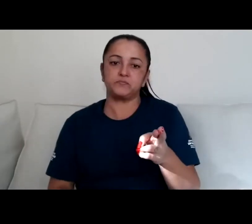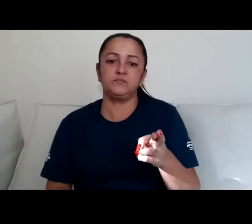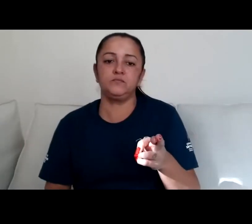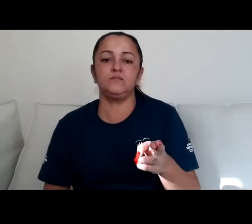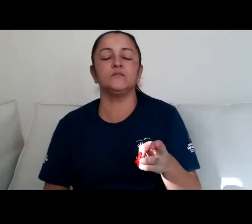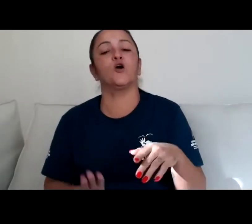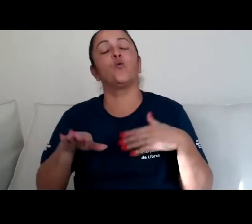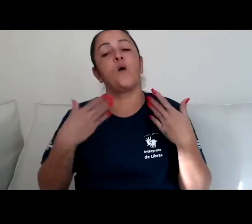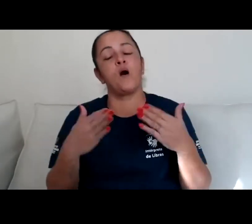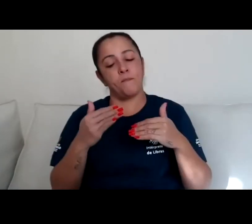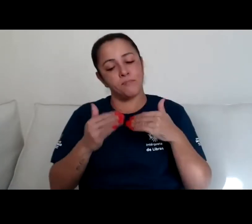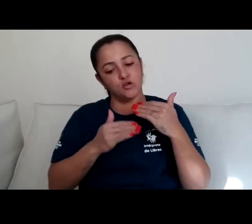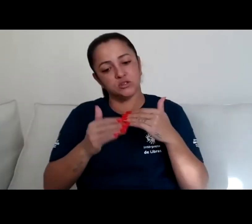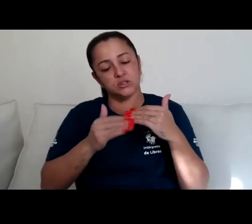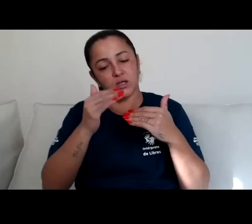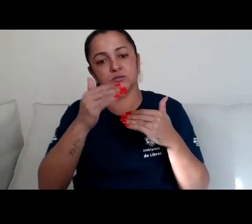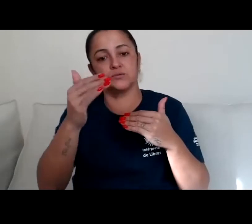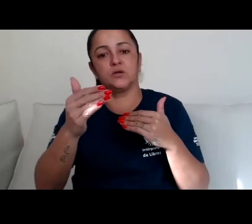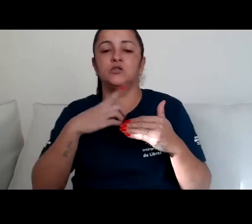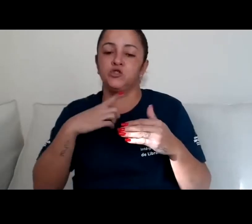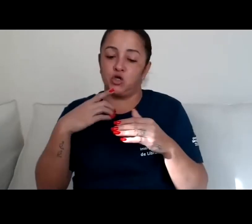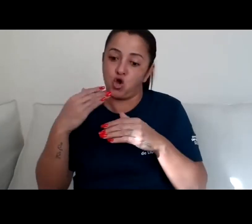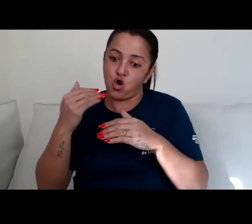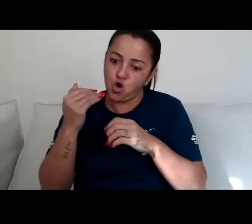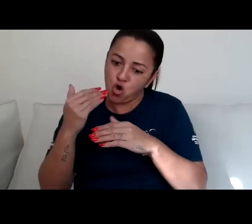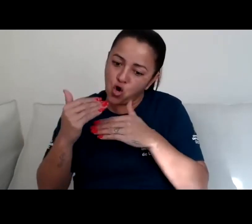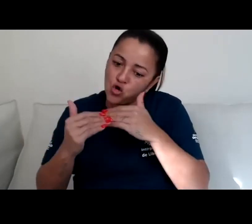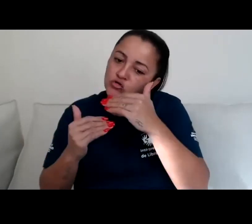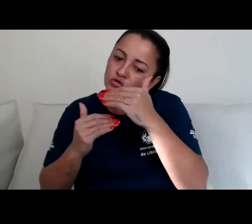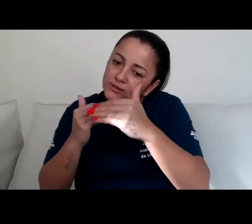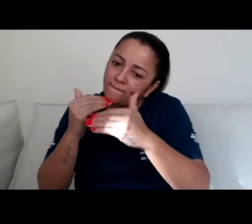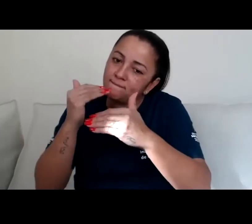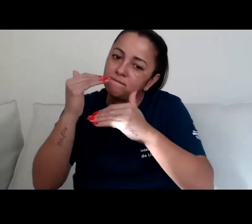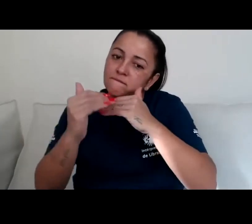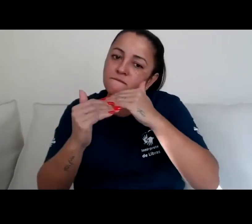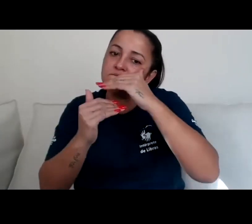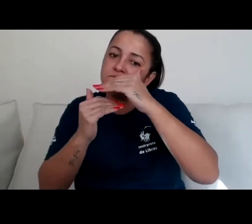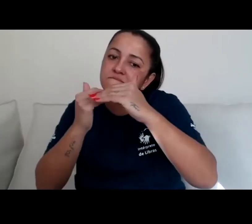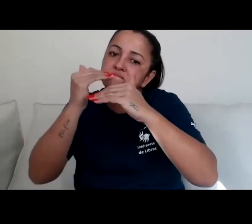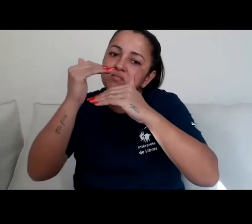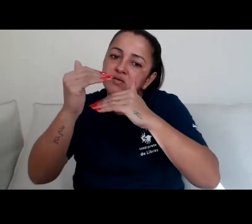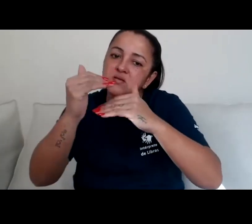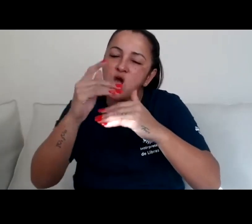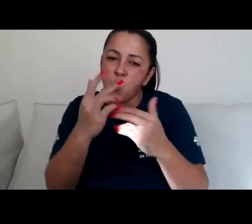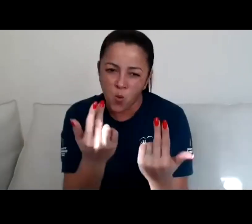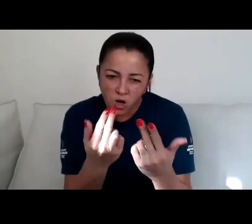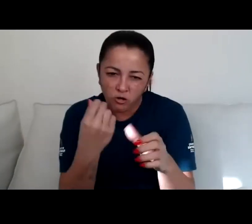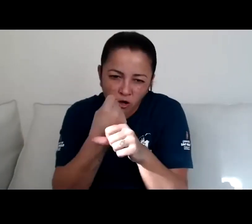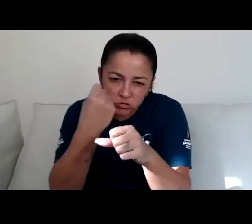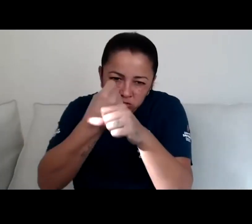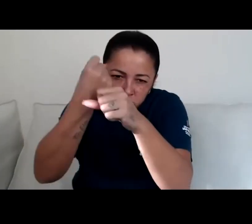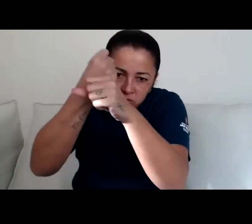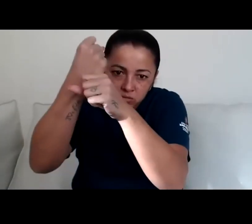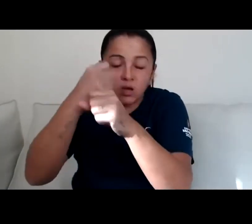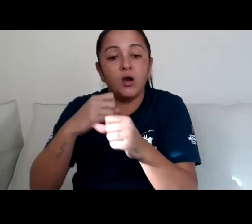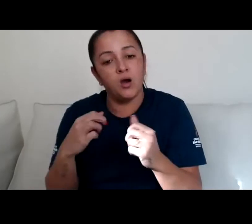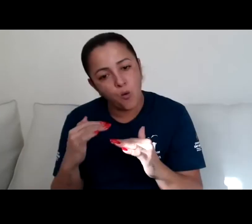processo de construção de educação, a gente também vai continuar, né, nesse processo